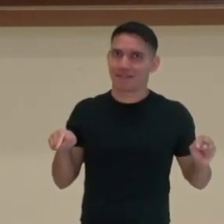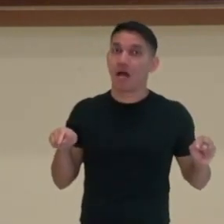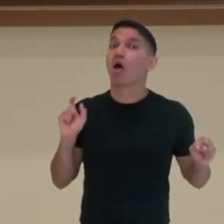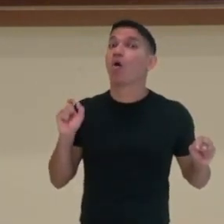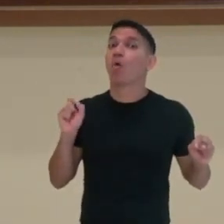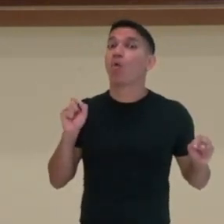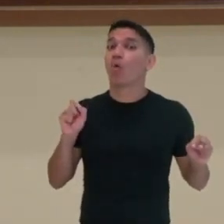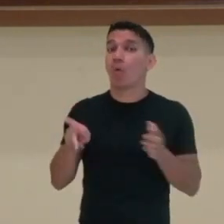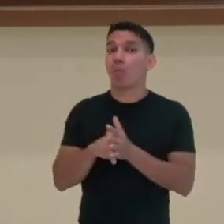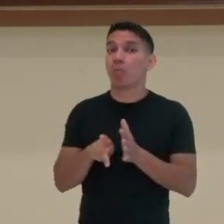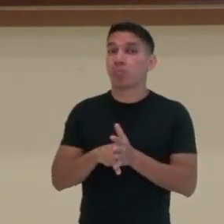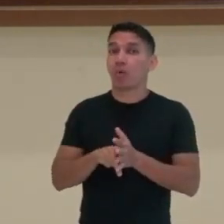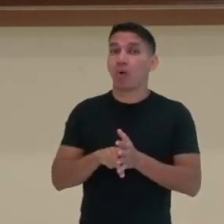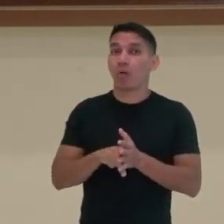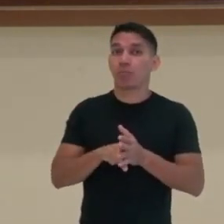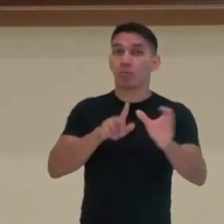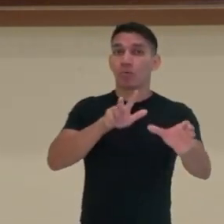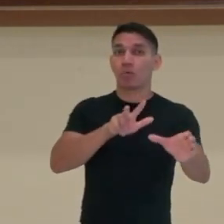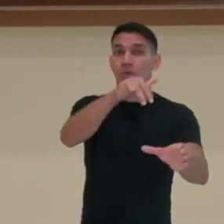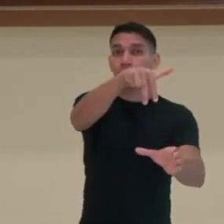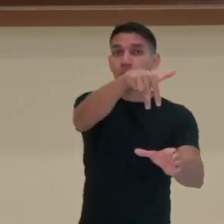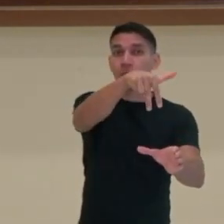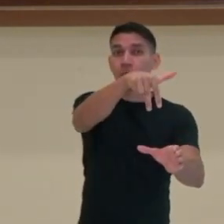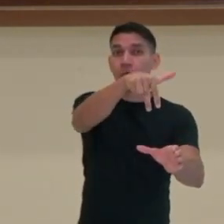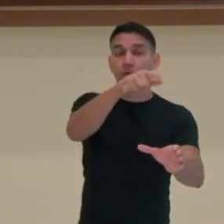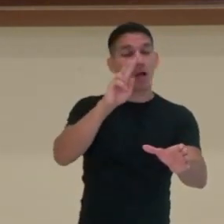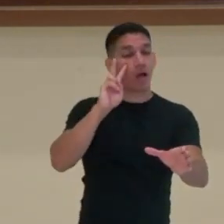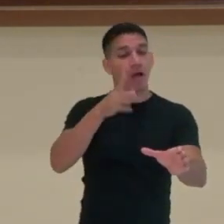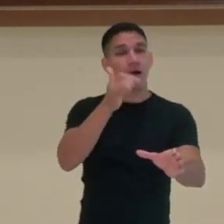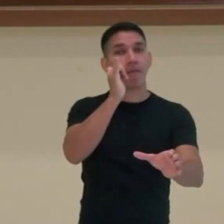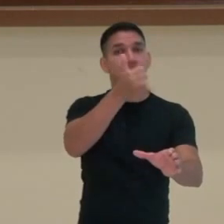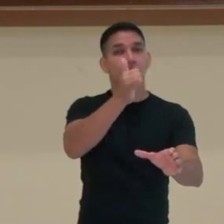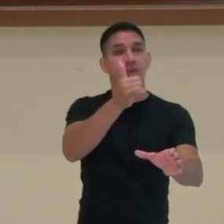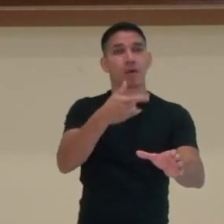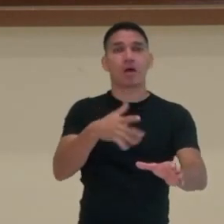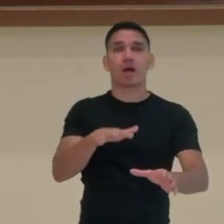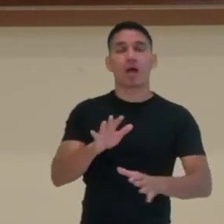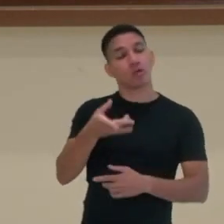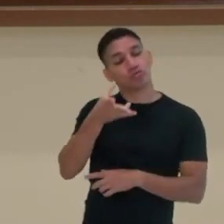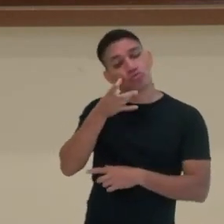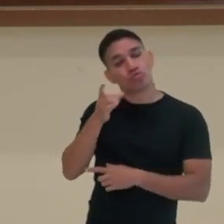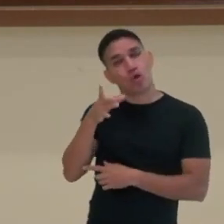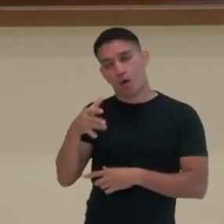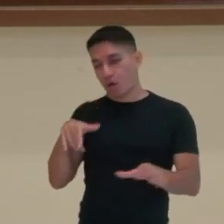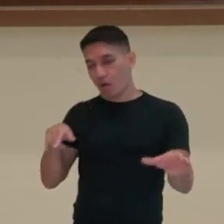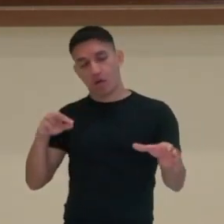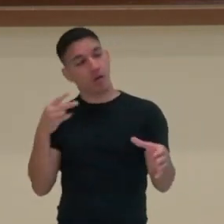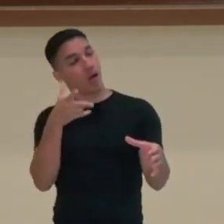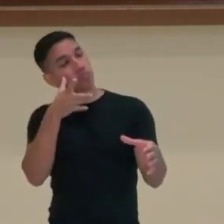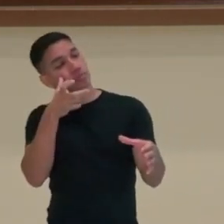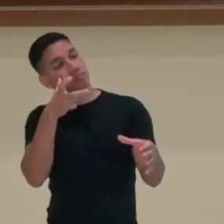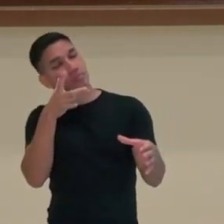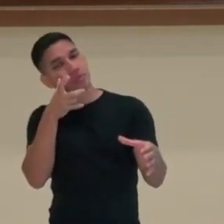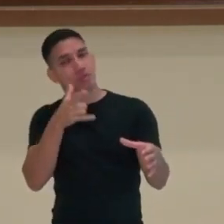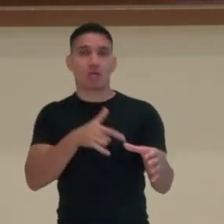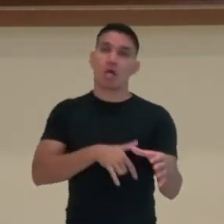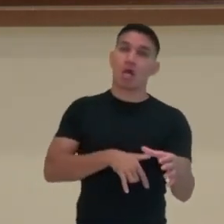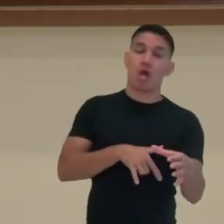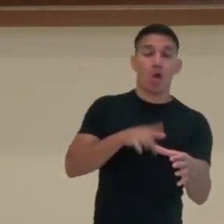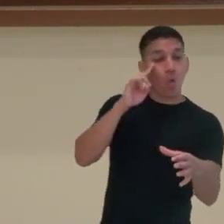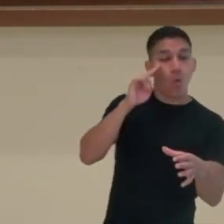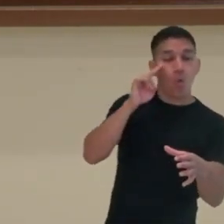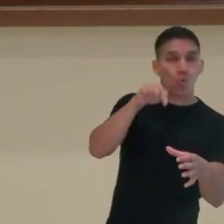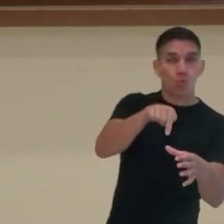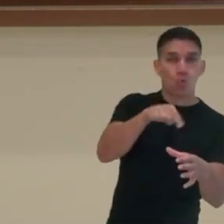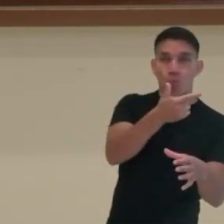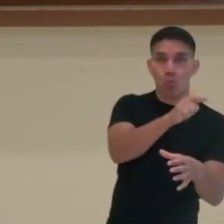narrador onisciente e o narrador observador. O observador está lá, pã, só olhando. O onisciente sabe tudo o que será